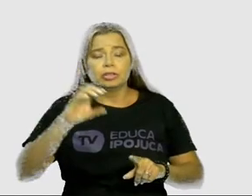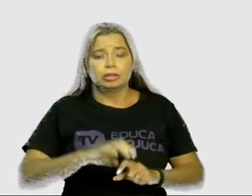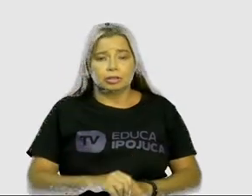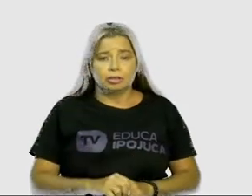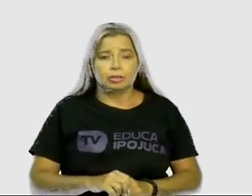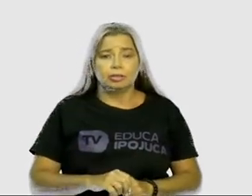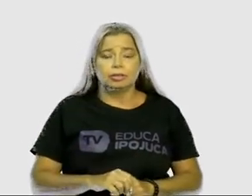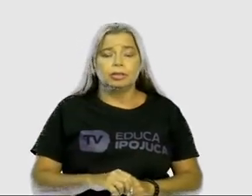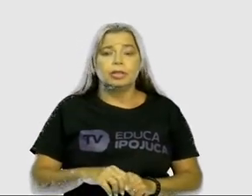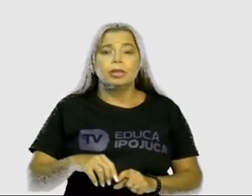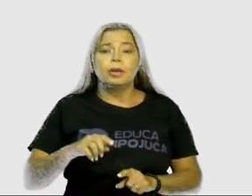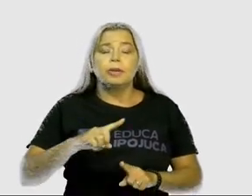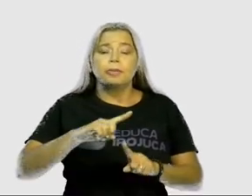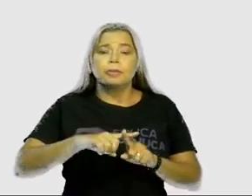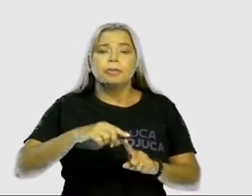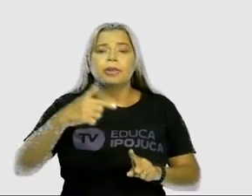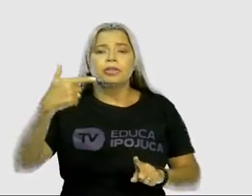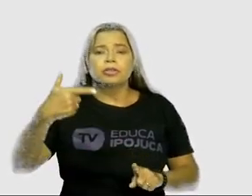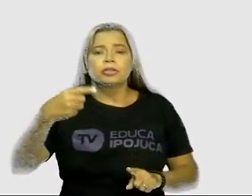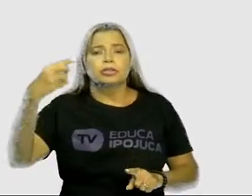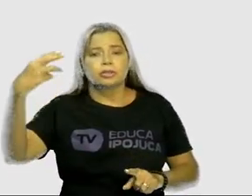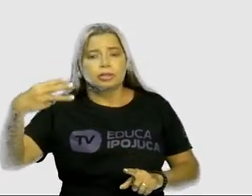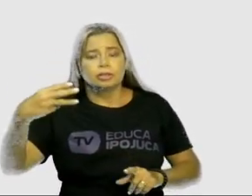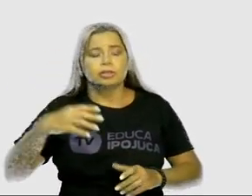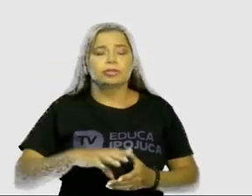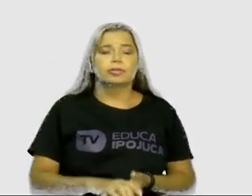10 + 23